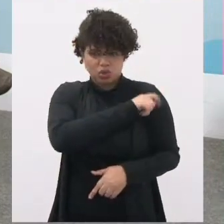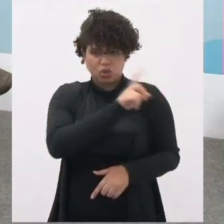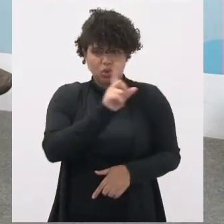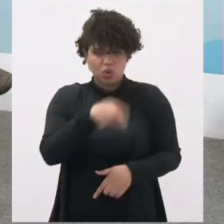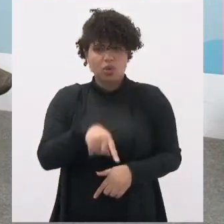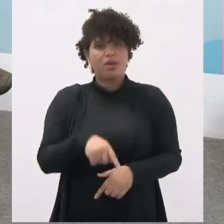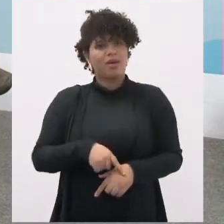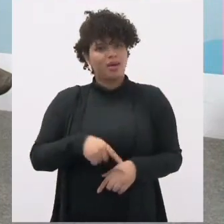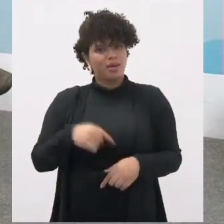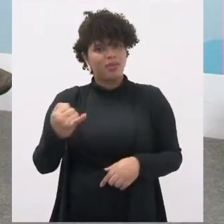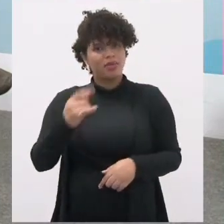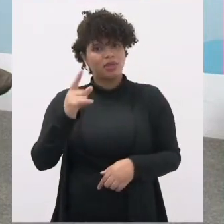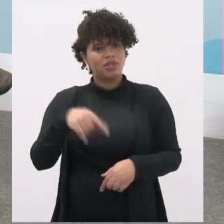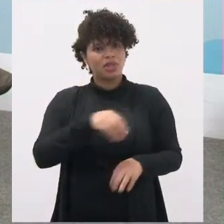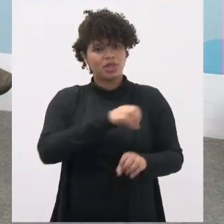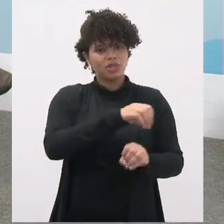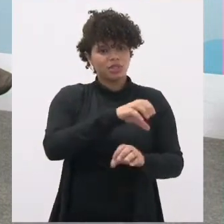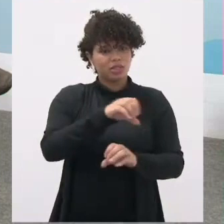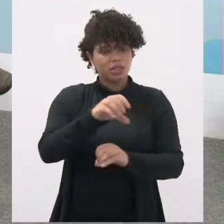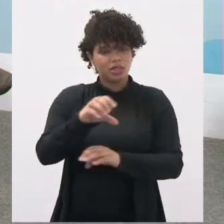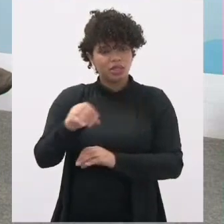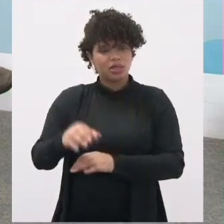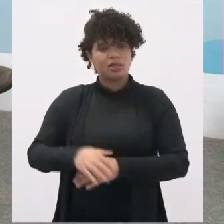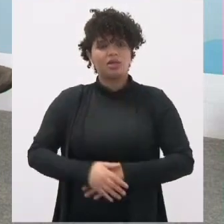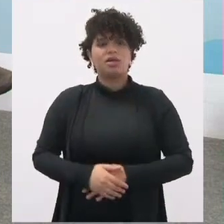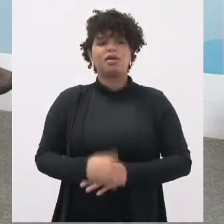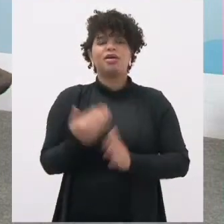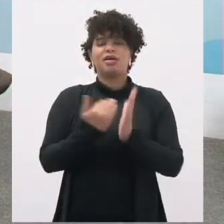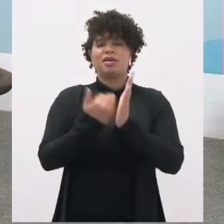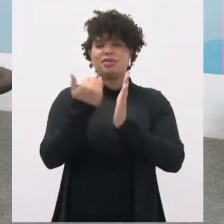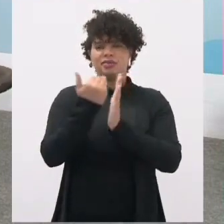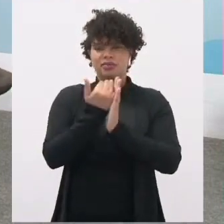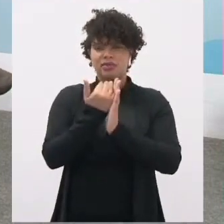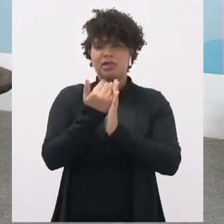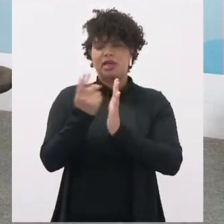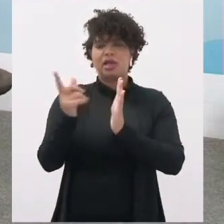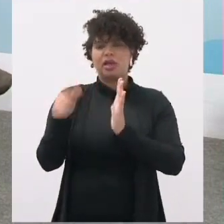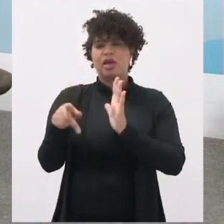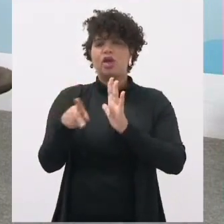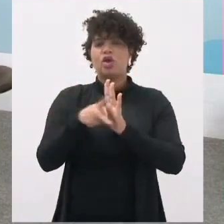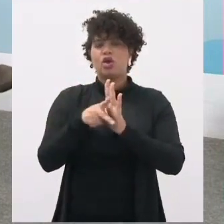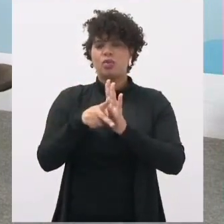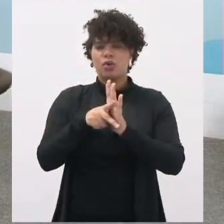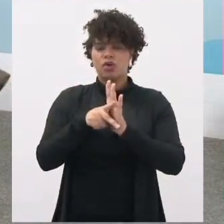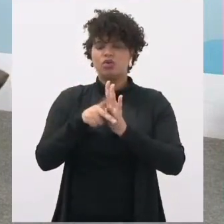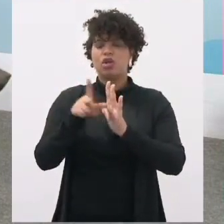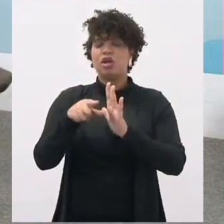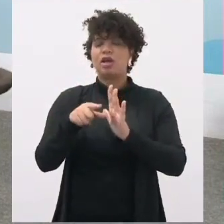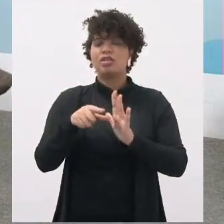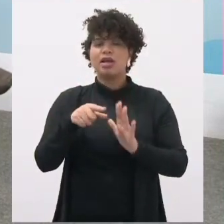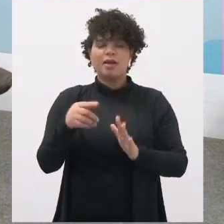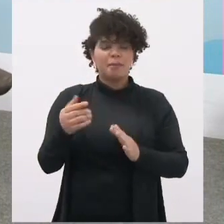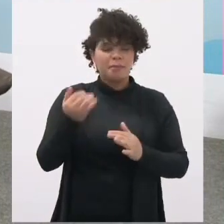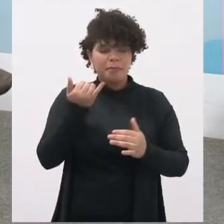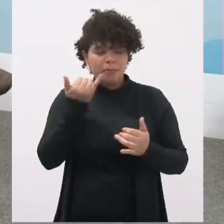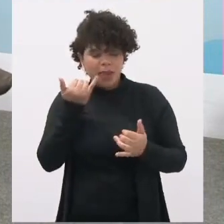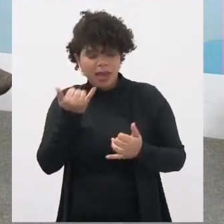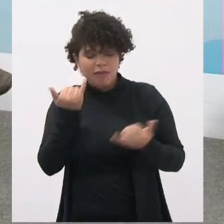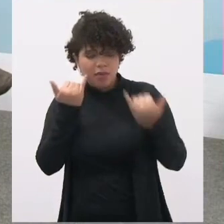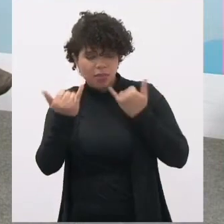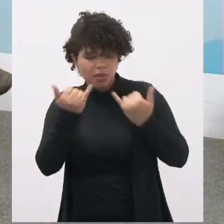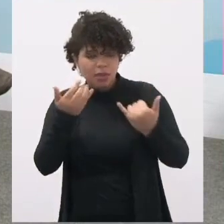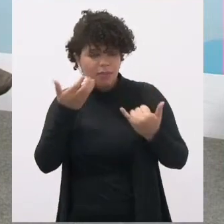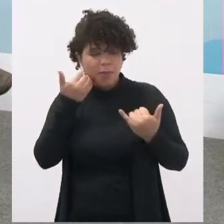seja um facilitador Exatamente. desse processo, né? Então, quanto mais ele buscar o conhecimento, quanto mais ele buscar a formação, ele